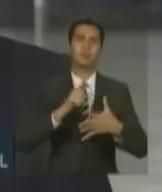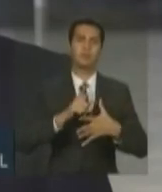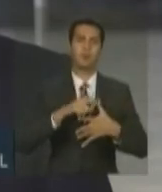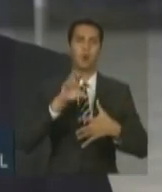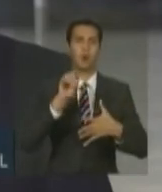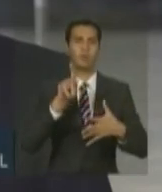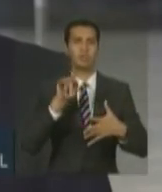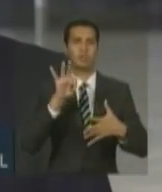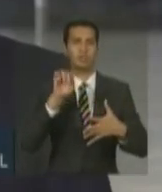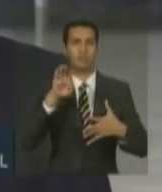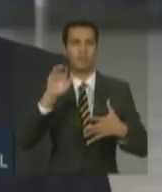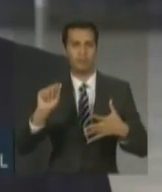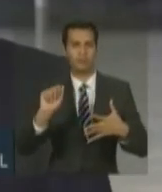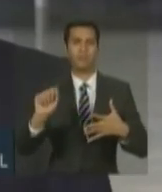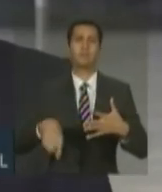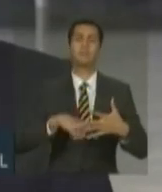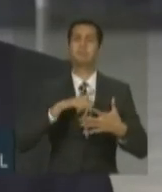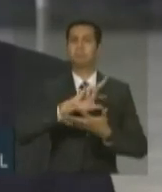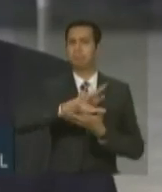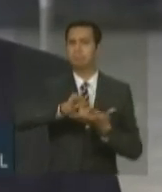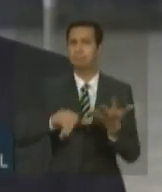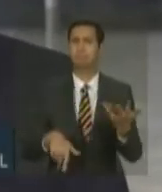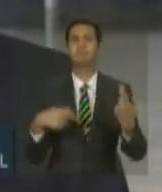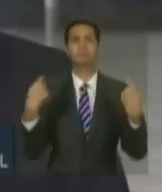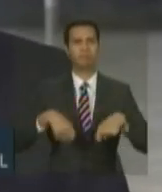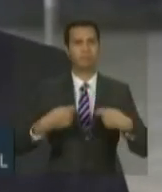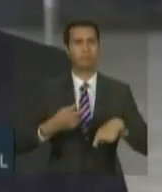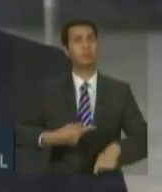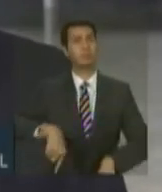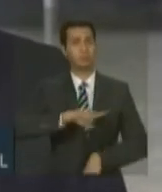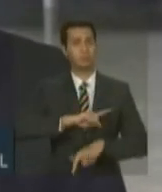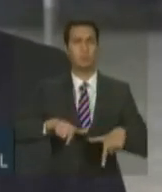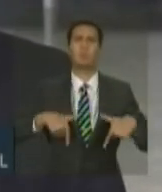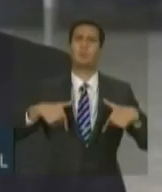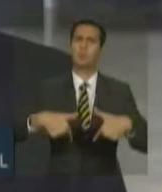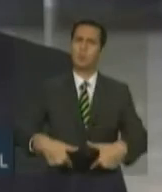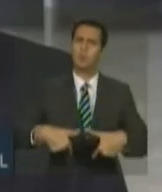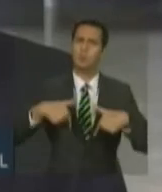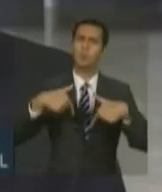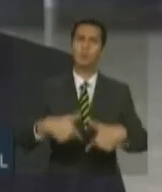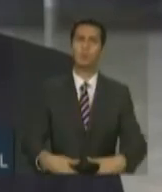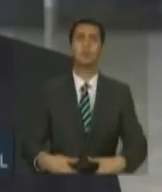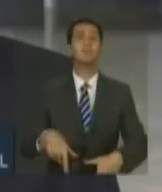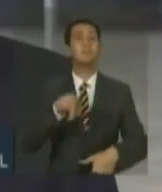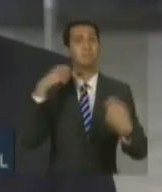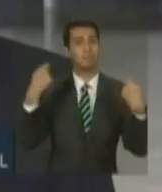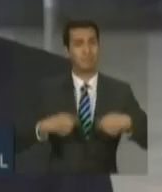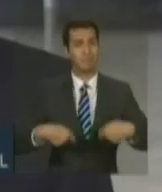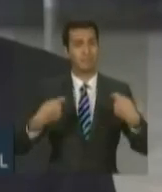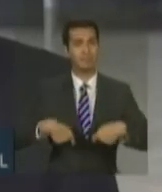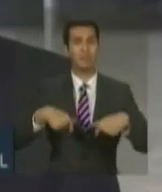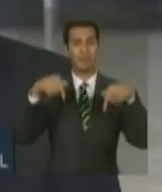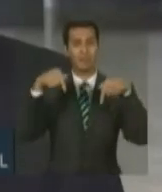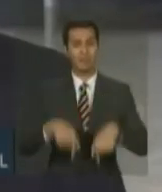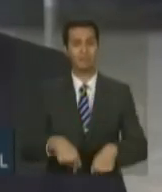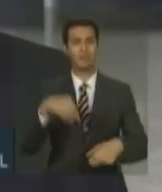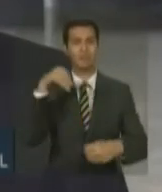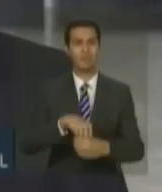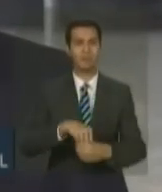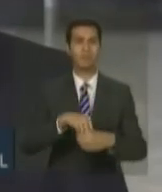ótica. E, portanto, vai precisar de um esforço muito grande e nós teremos que formar aqui e lá,